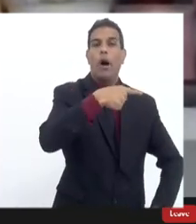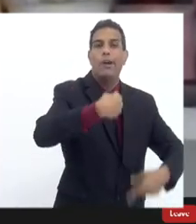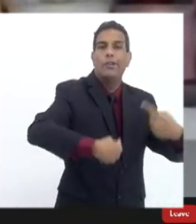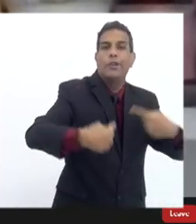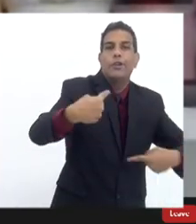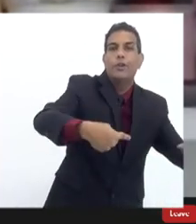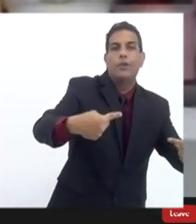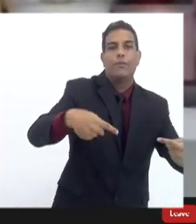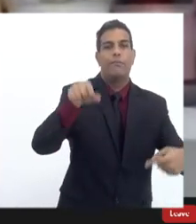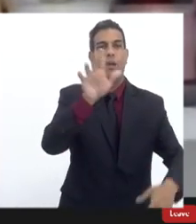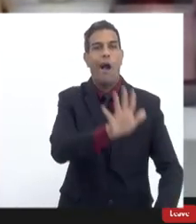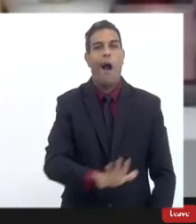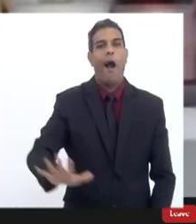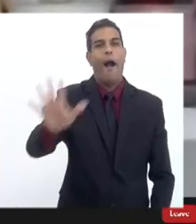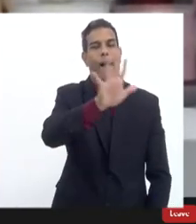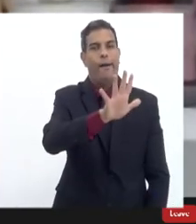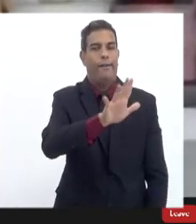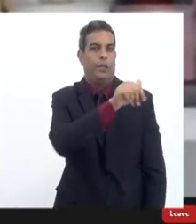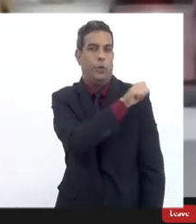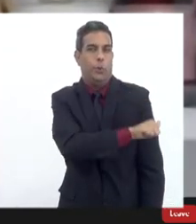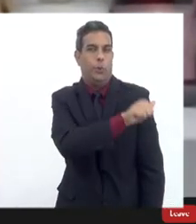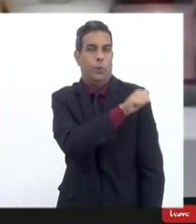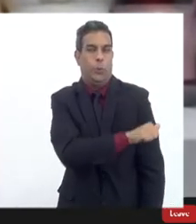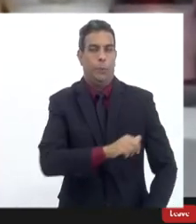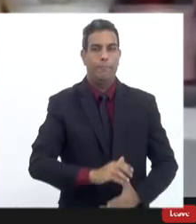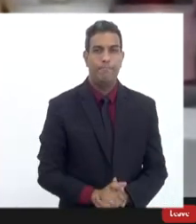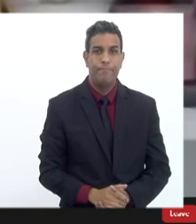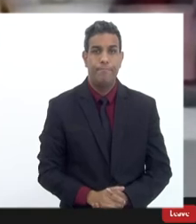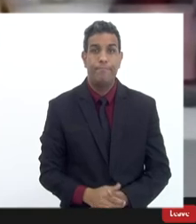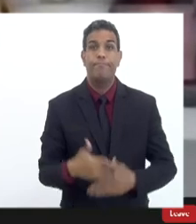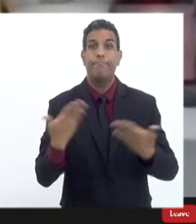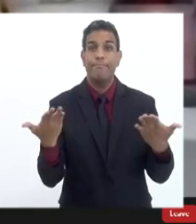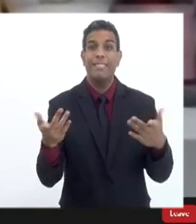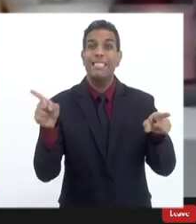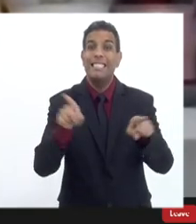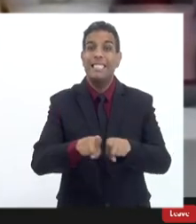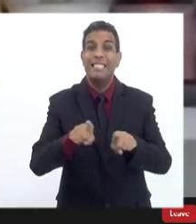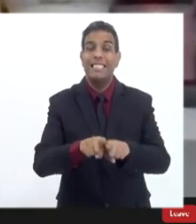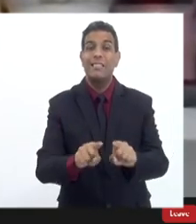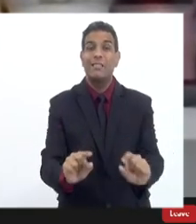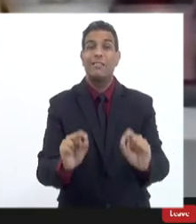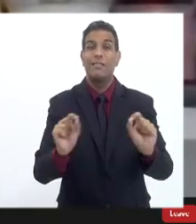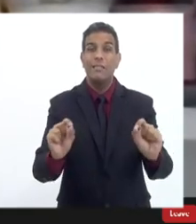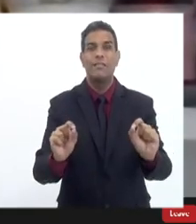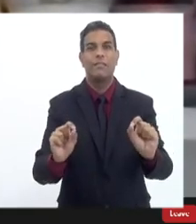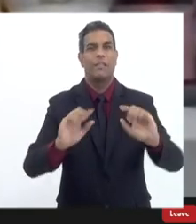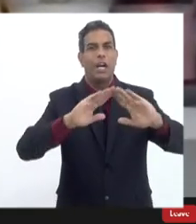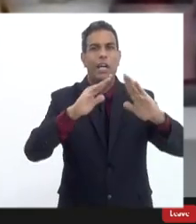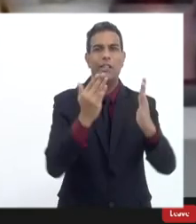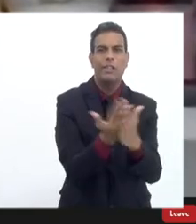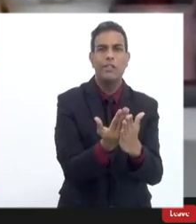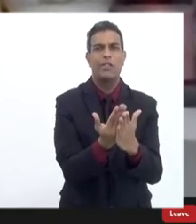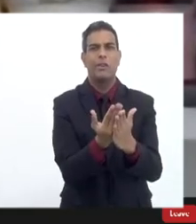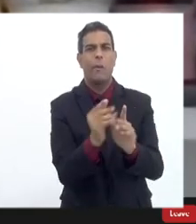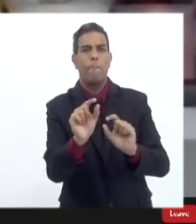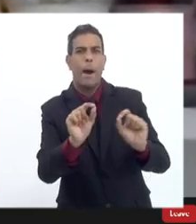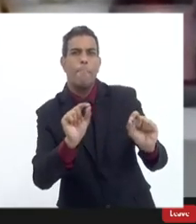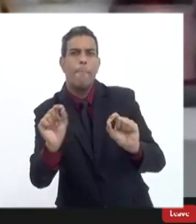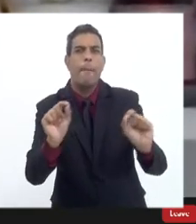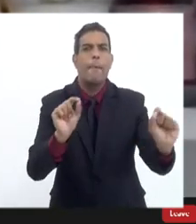âmbito municipal, né? Em relação à estrutura, a gente sempre vai bater